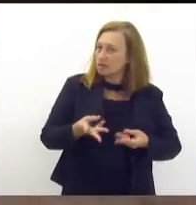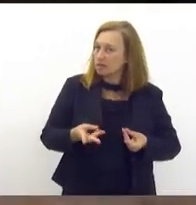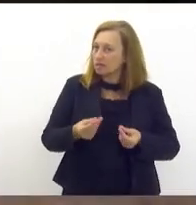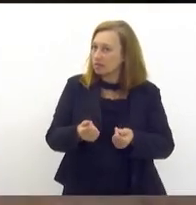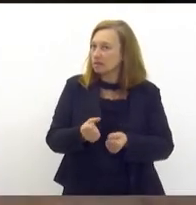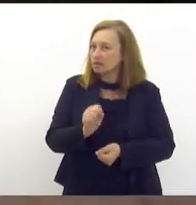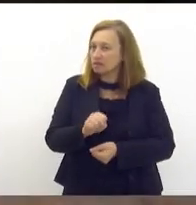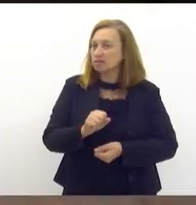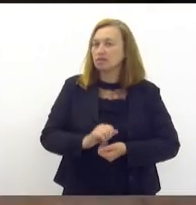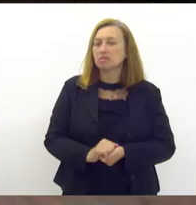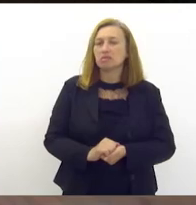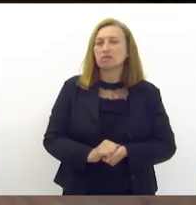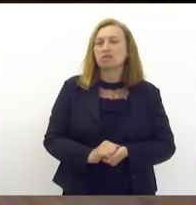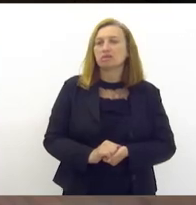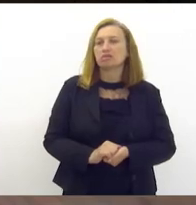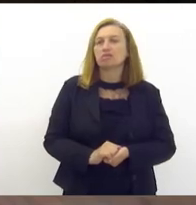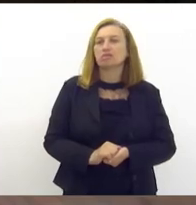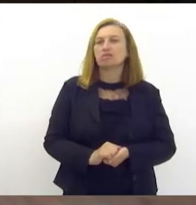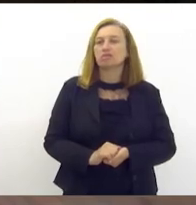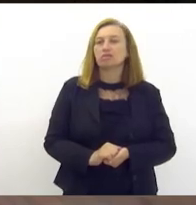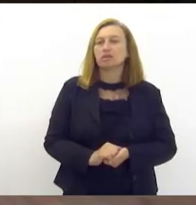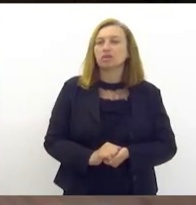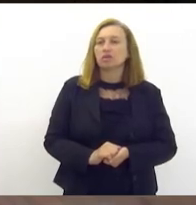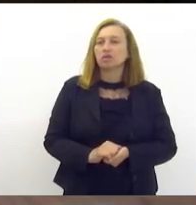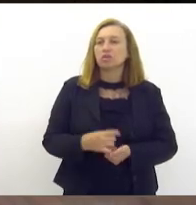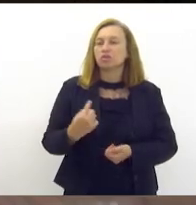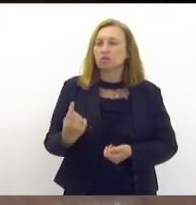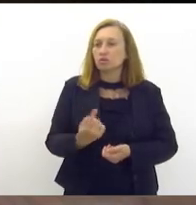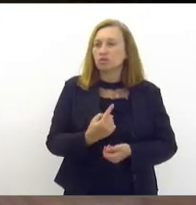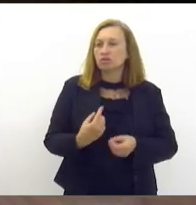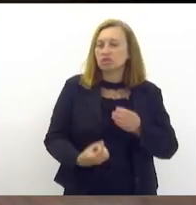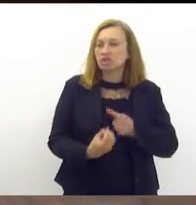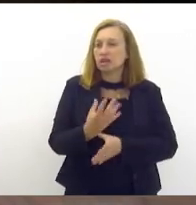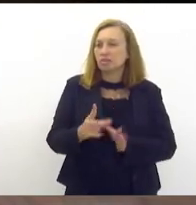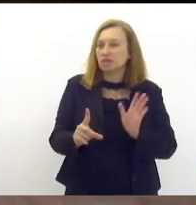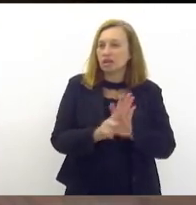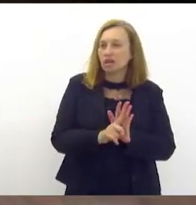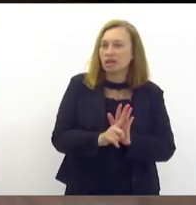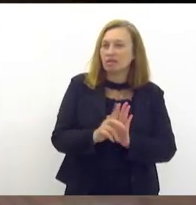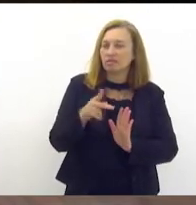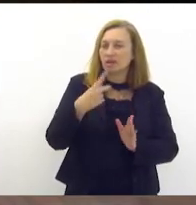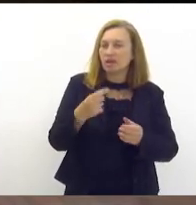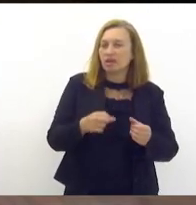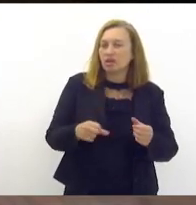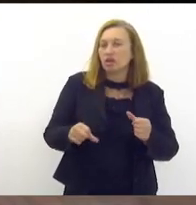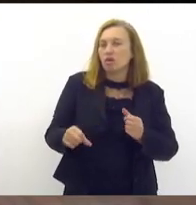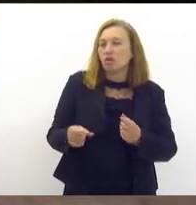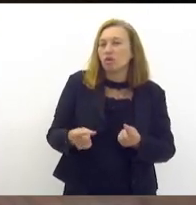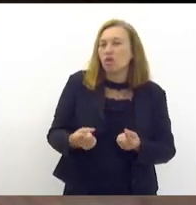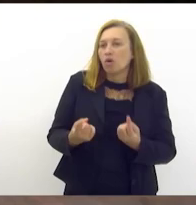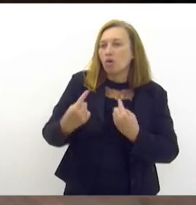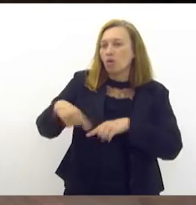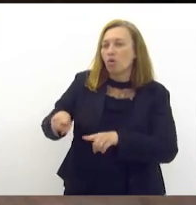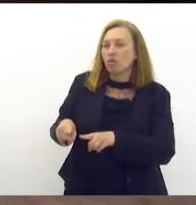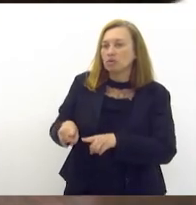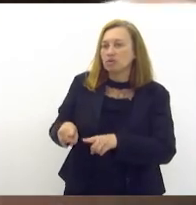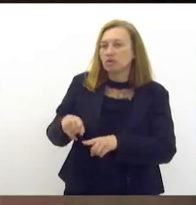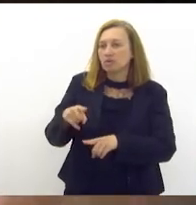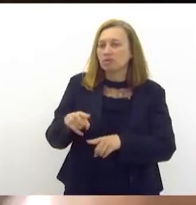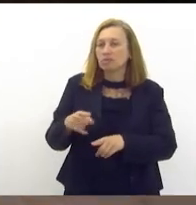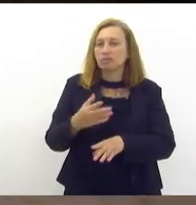sensibilidade. Não adianta nós fazermos lei dizendo contra a discriminação e não